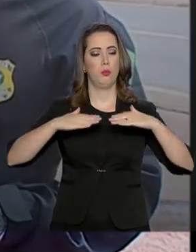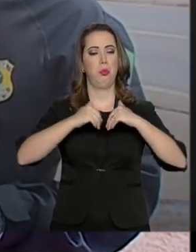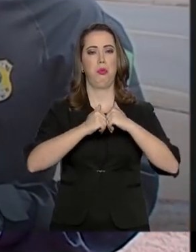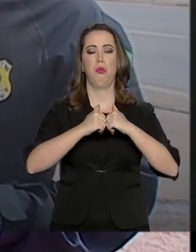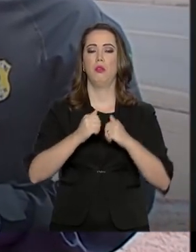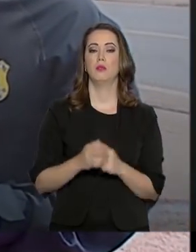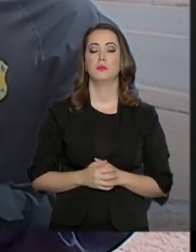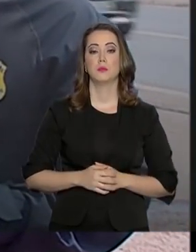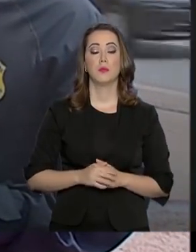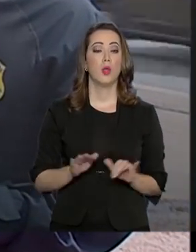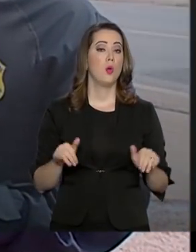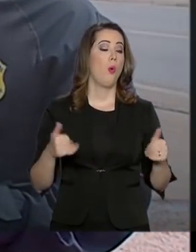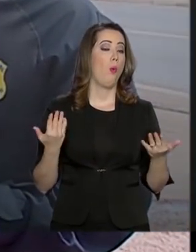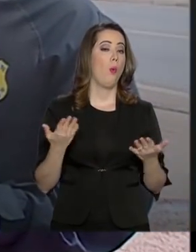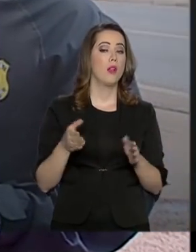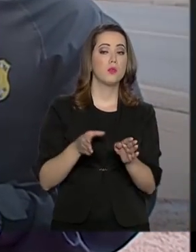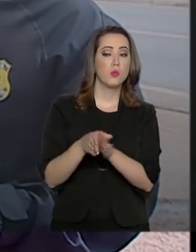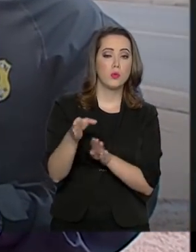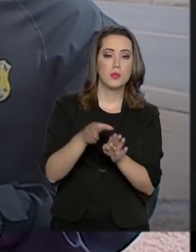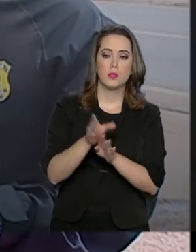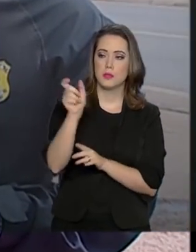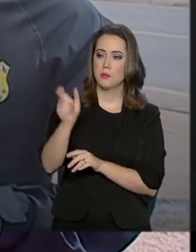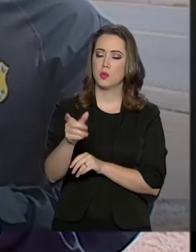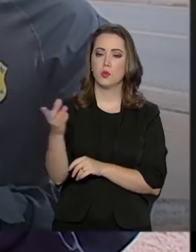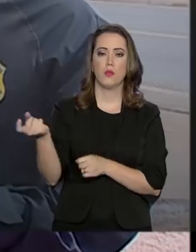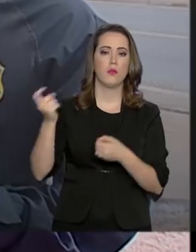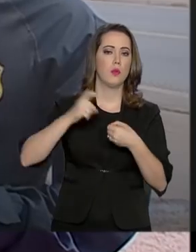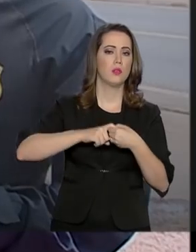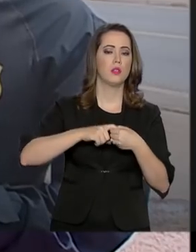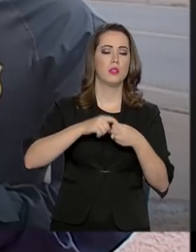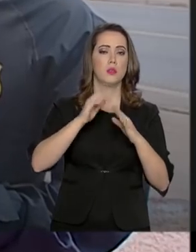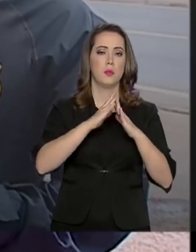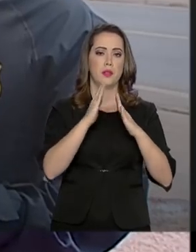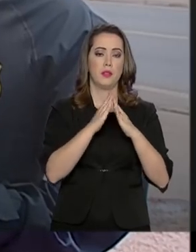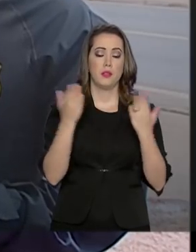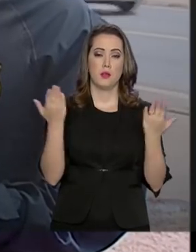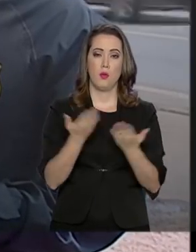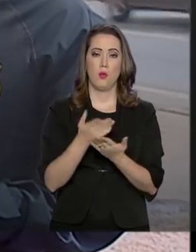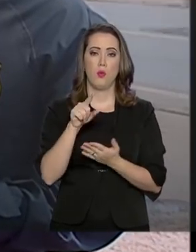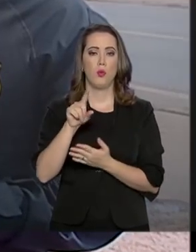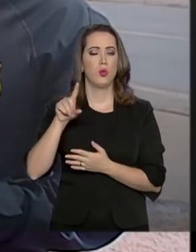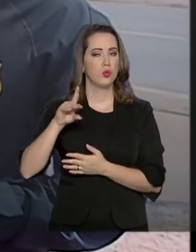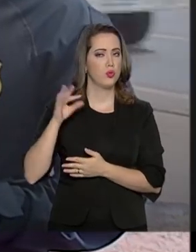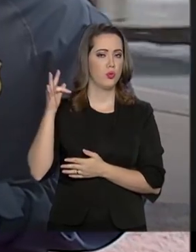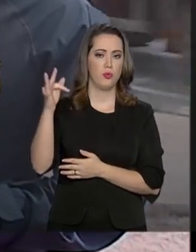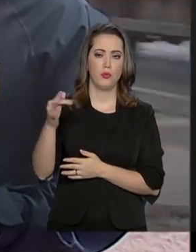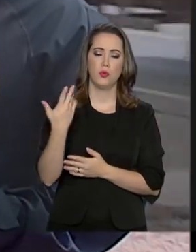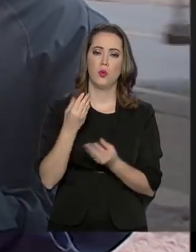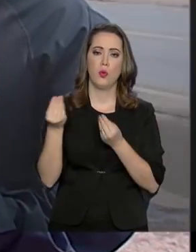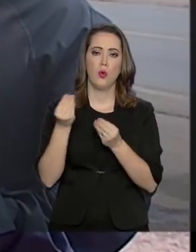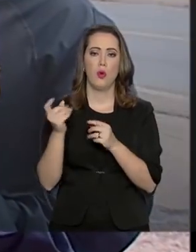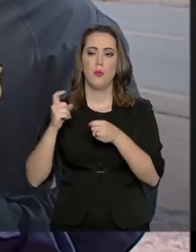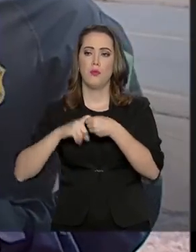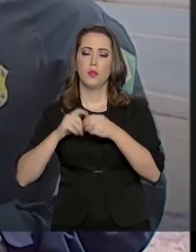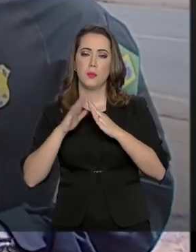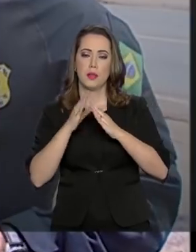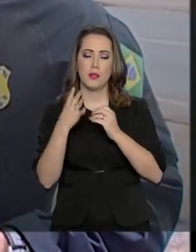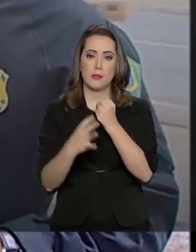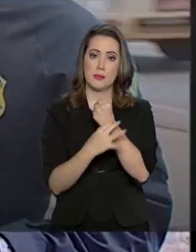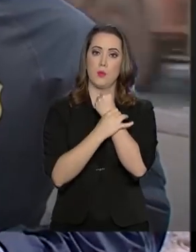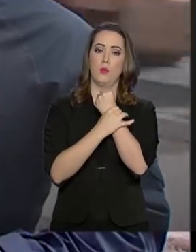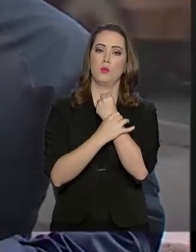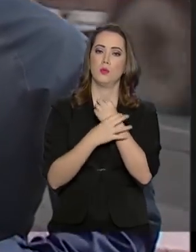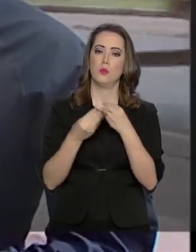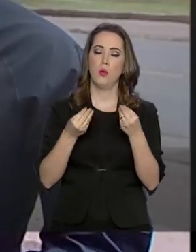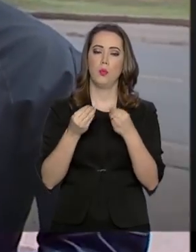Ed, quais são as dicas para o motorista que está voltando para casa nessa quarta-feira de cinzas ou vai pegar a estrada nos próximos dias para voltar para casa com segurança?